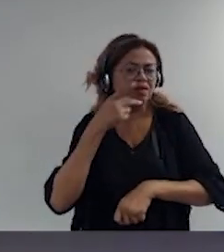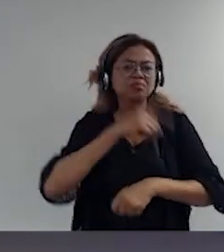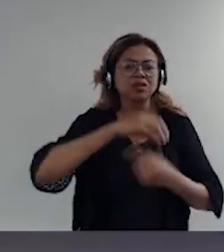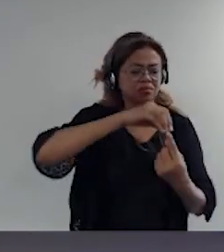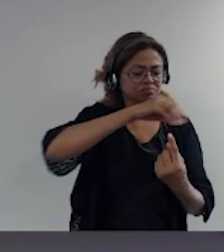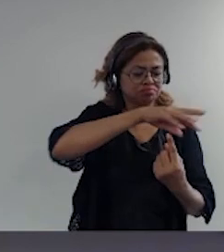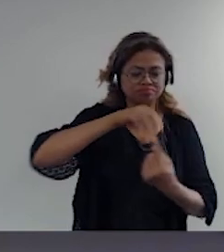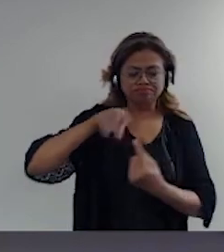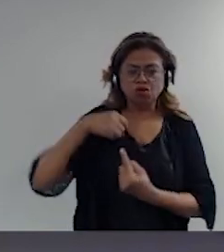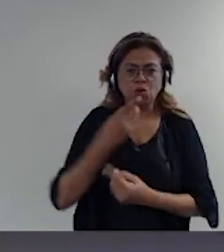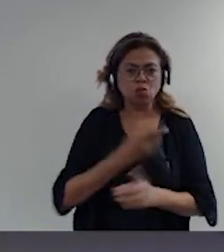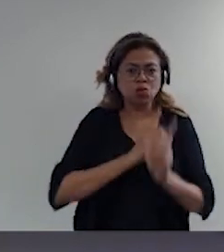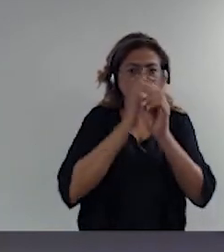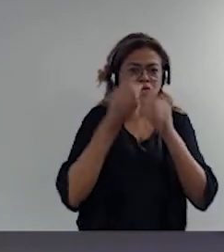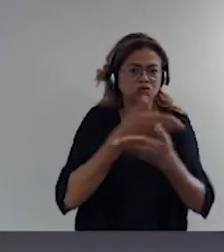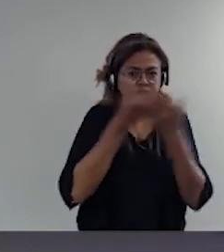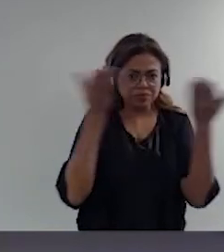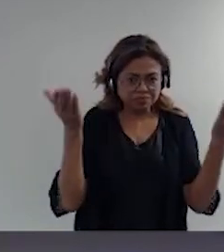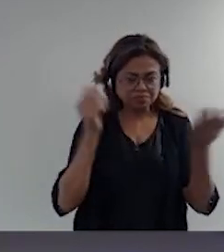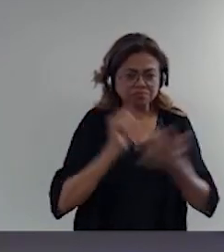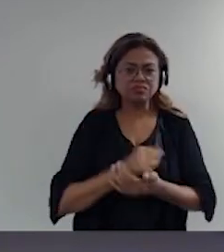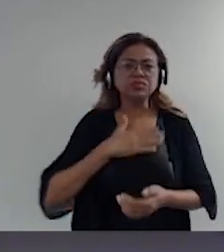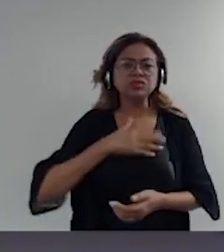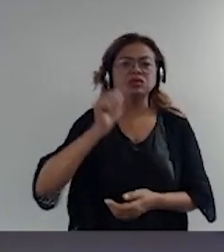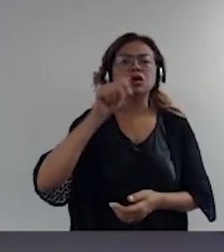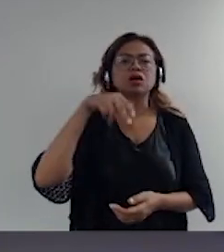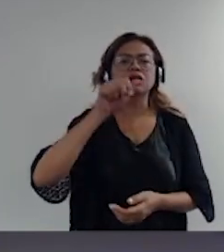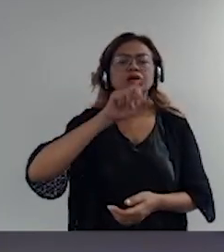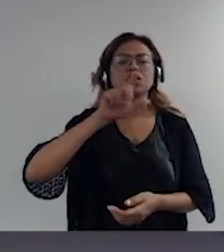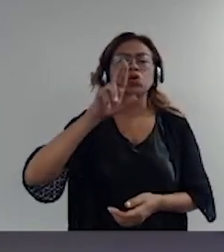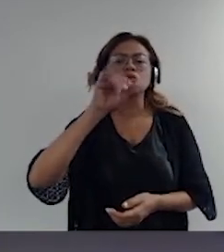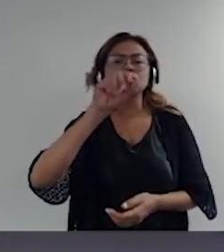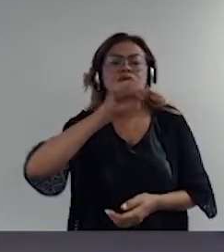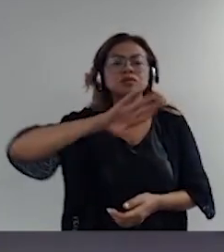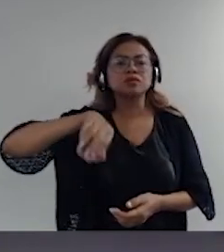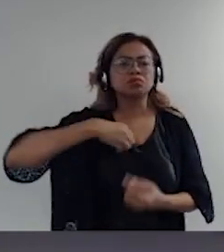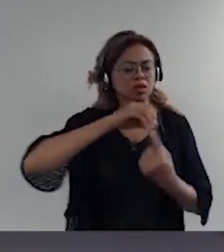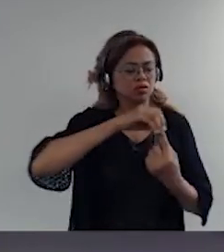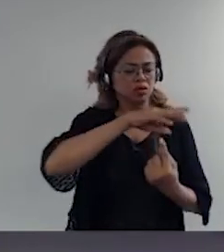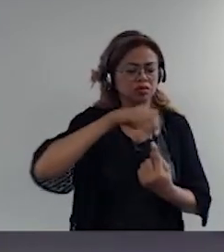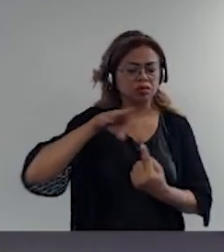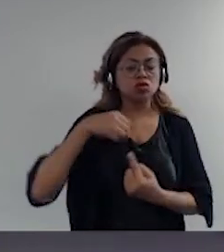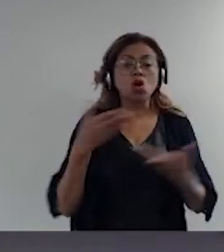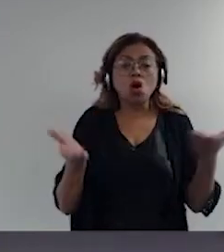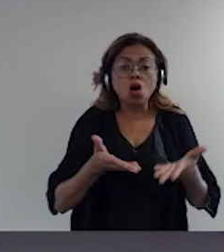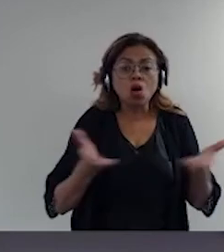esse encontro dos senhores. Eu sou Ana Lúcia Aguiar, fui mediadora